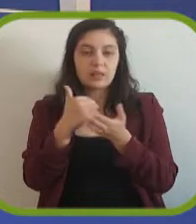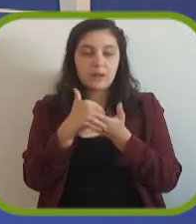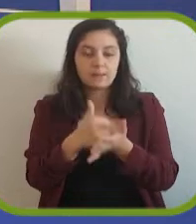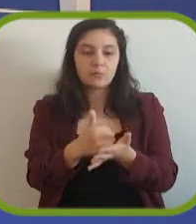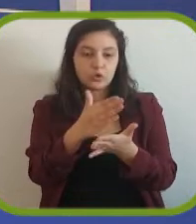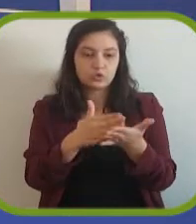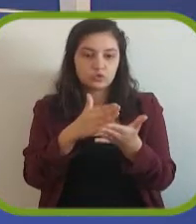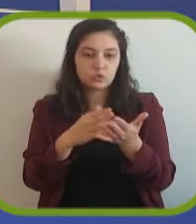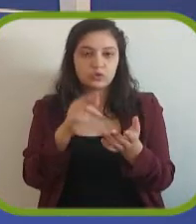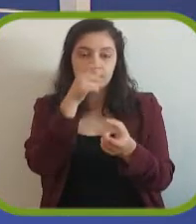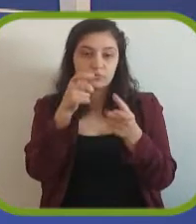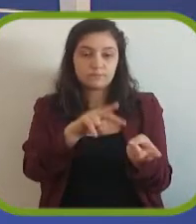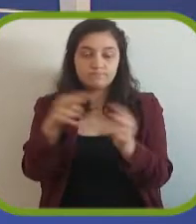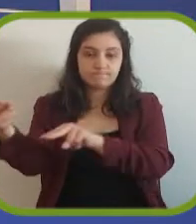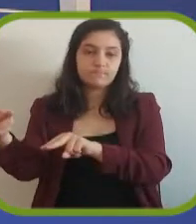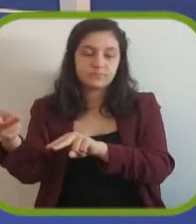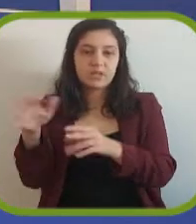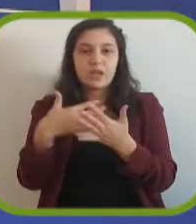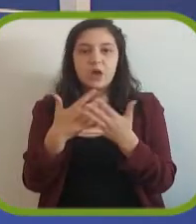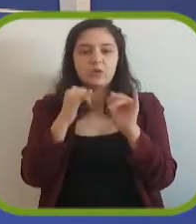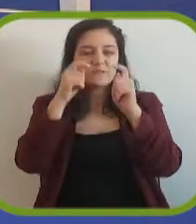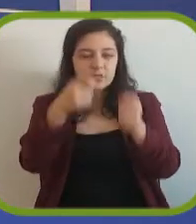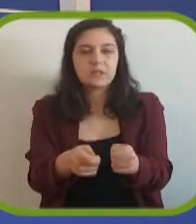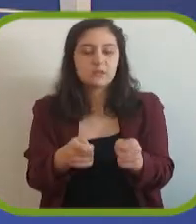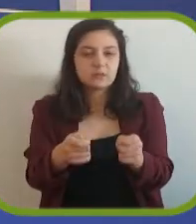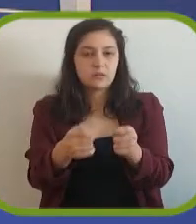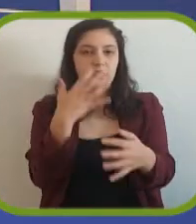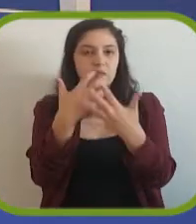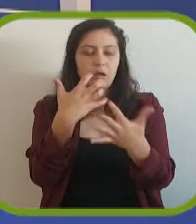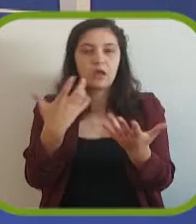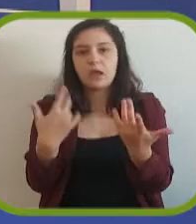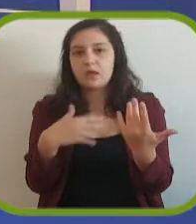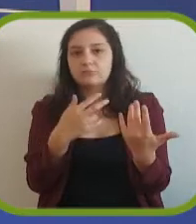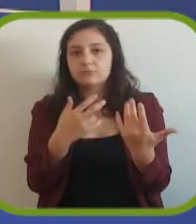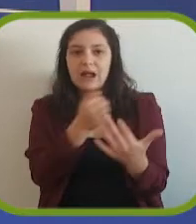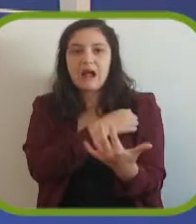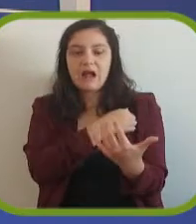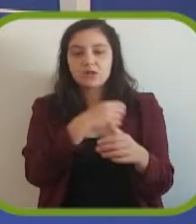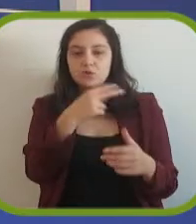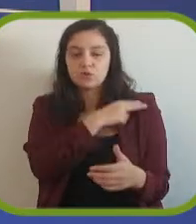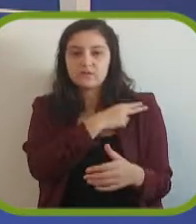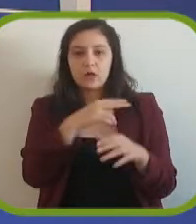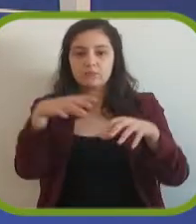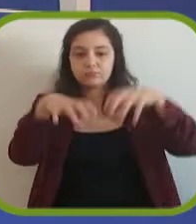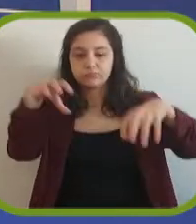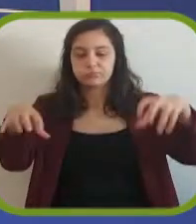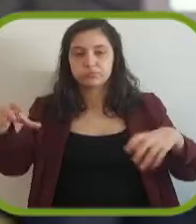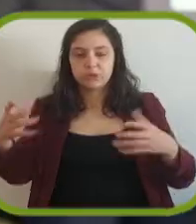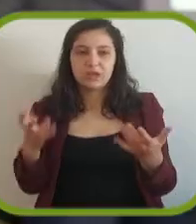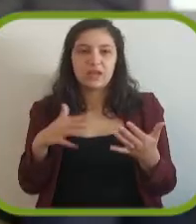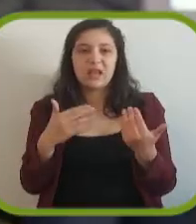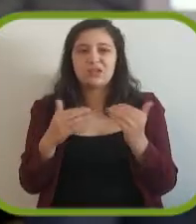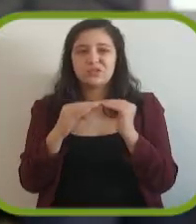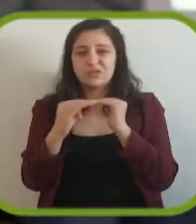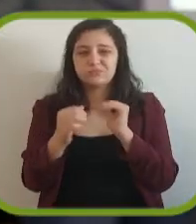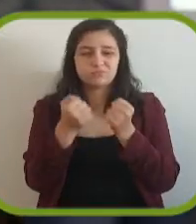de apoio aos estudantes locados seria um investimento muito claro em residências universitárias e residências no ensino superior. Não